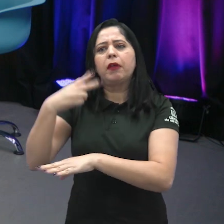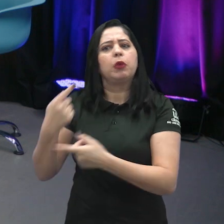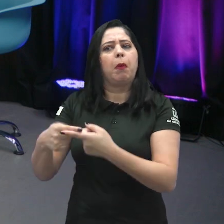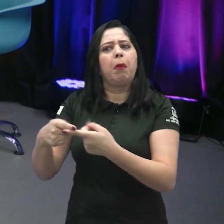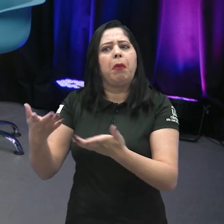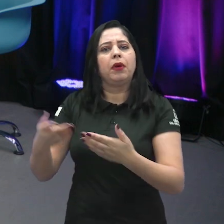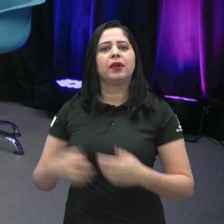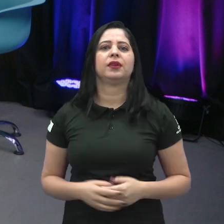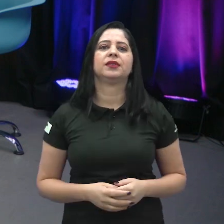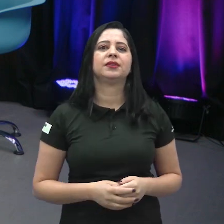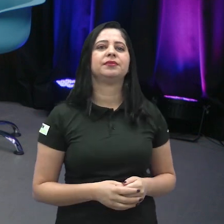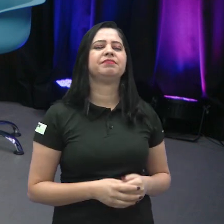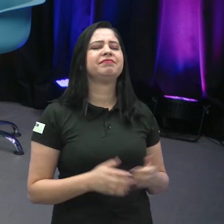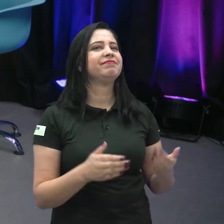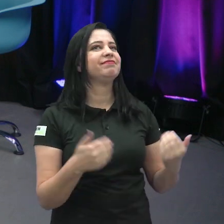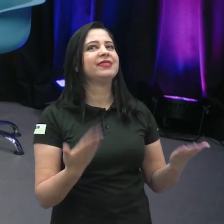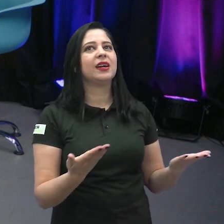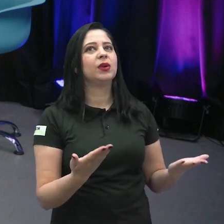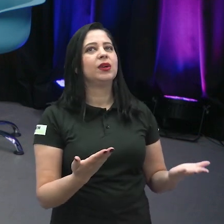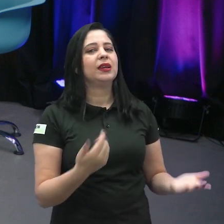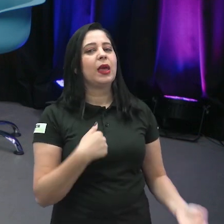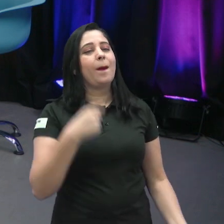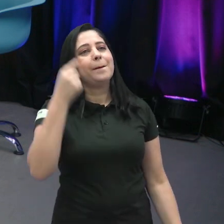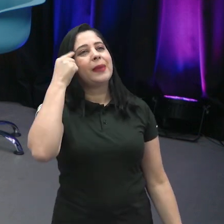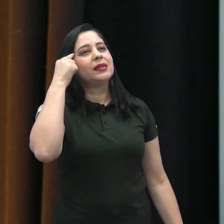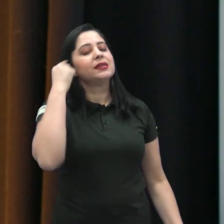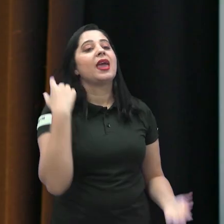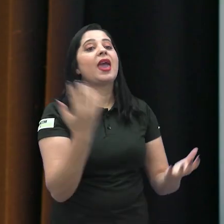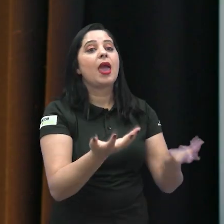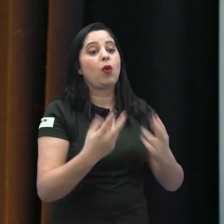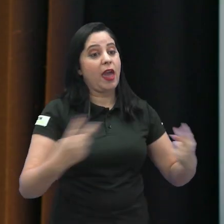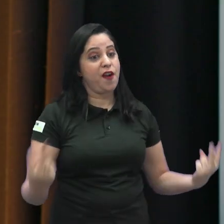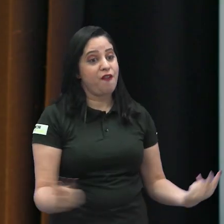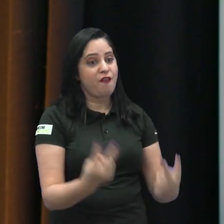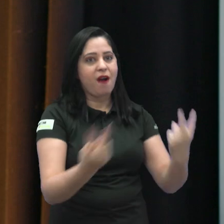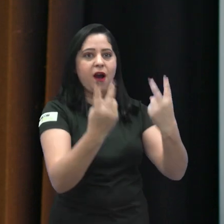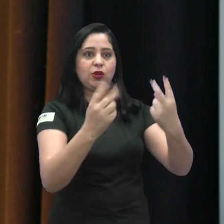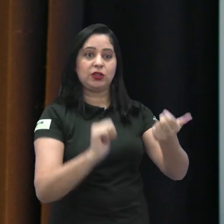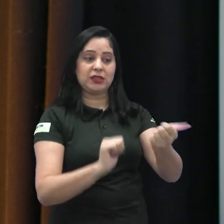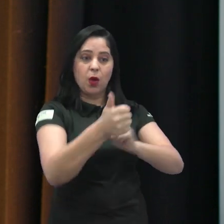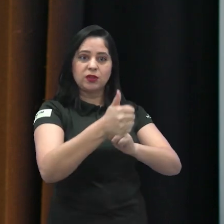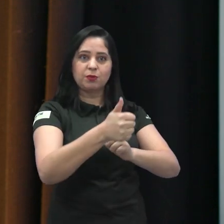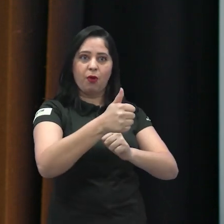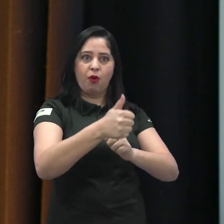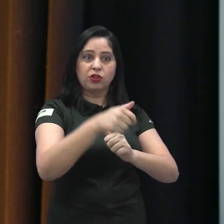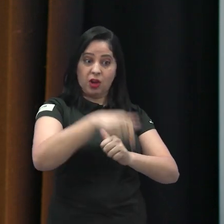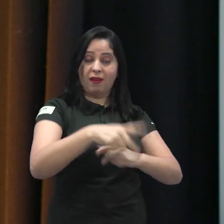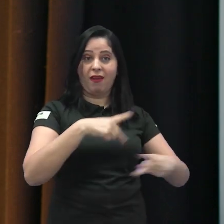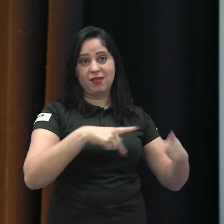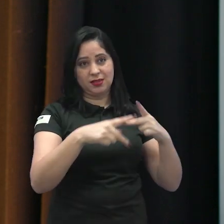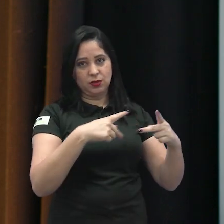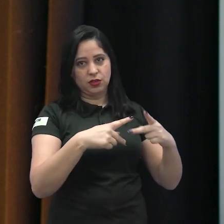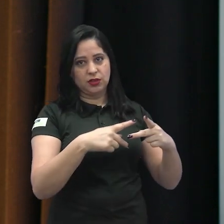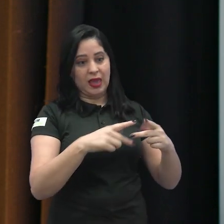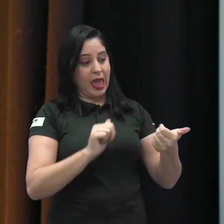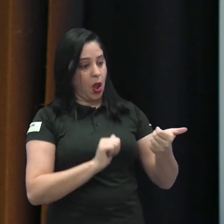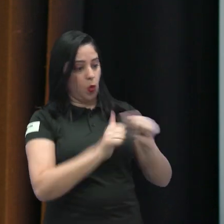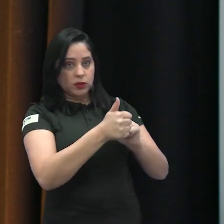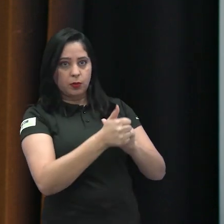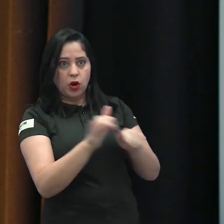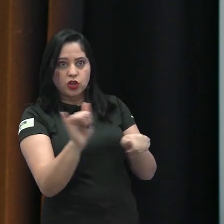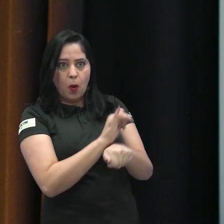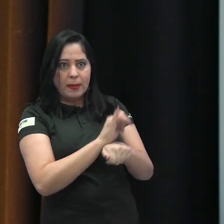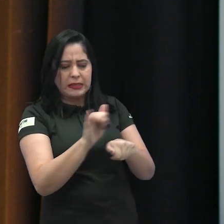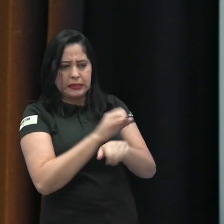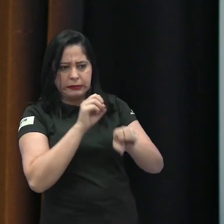vereança? Foi poder valorizar o esporte na nossa cidade. Eu acredito que o esporte é uma ferramenta